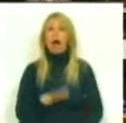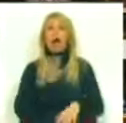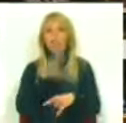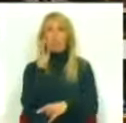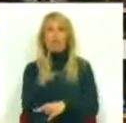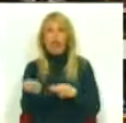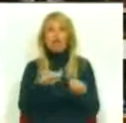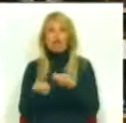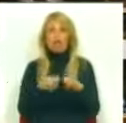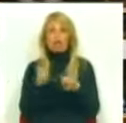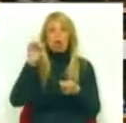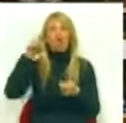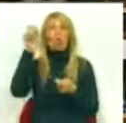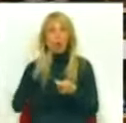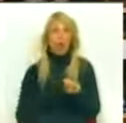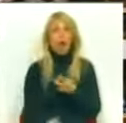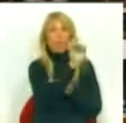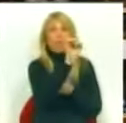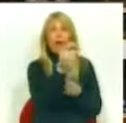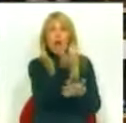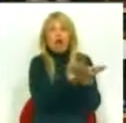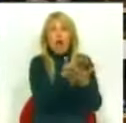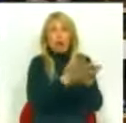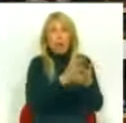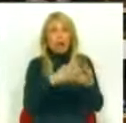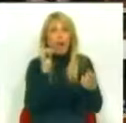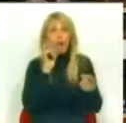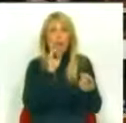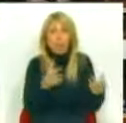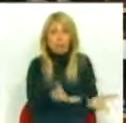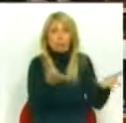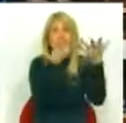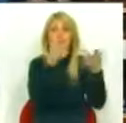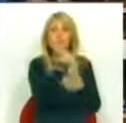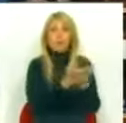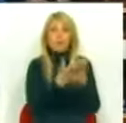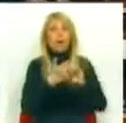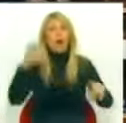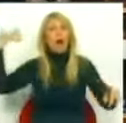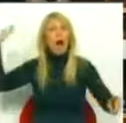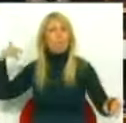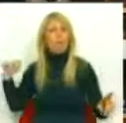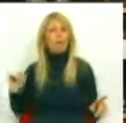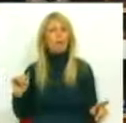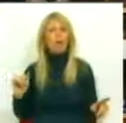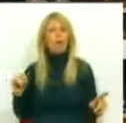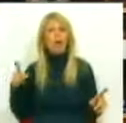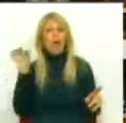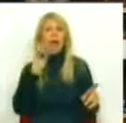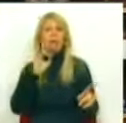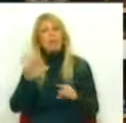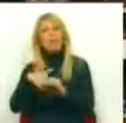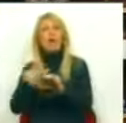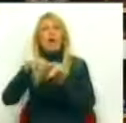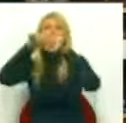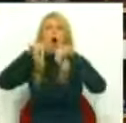do CREN hoje cabe à economia, é tão importante para alavancar a economia, quando ainda há pouco tempo era importante que estivesse na orgânica